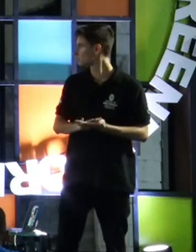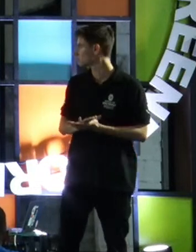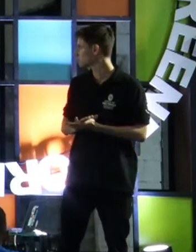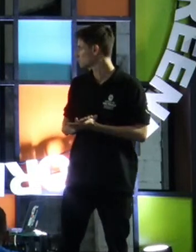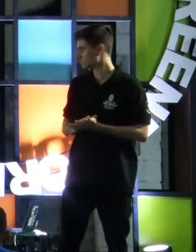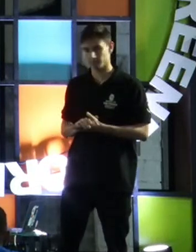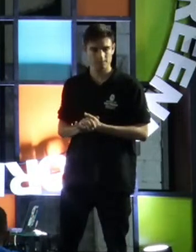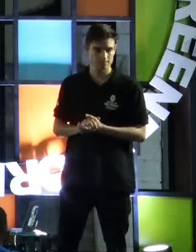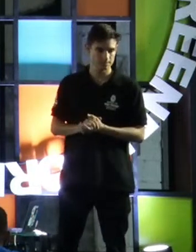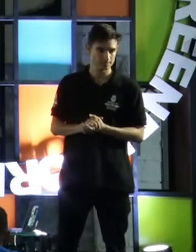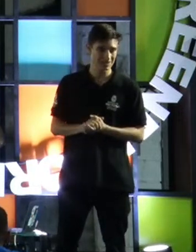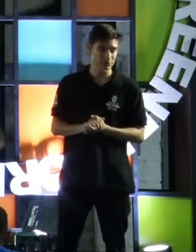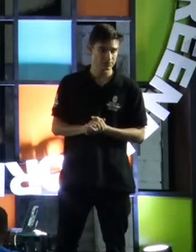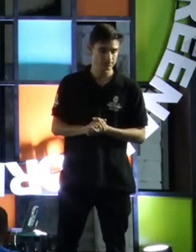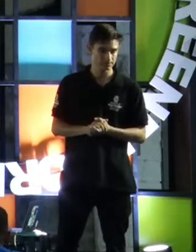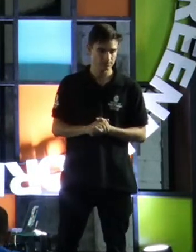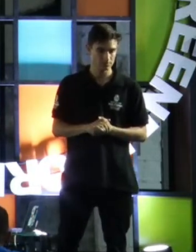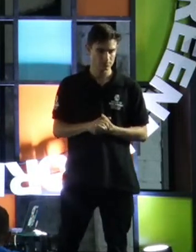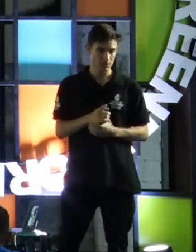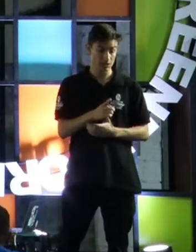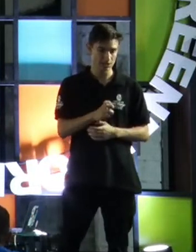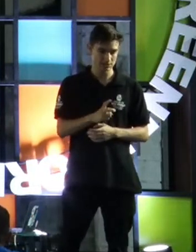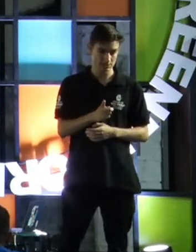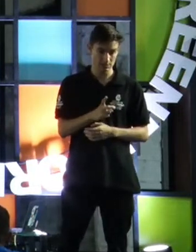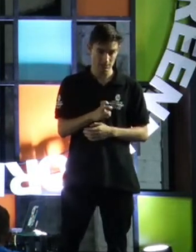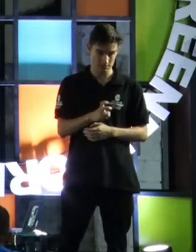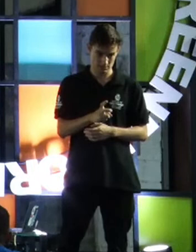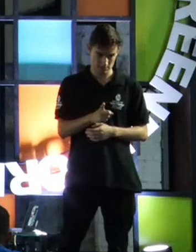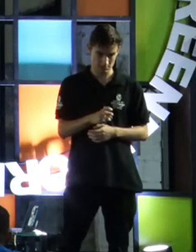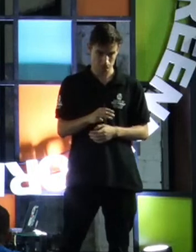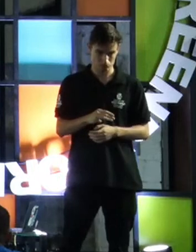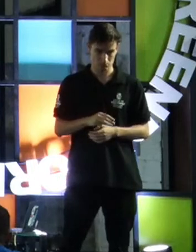Elástica, eu trouxe o calor para São Paulo, né? Estava tão bonzinho.